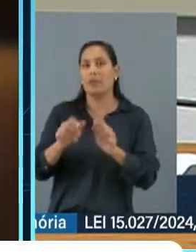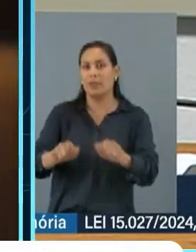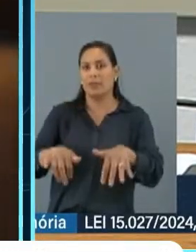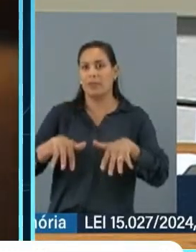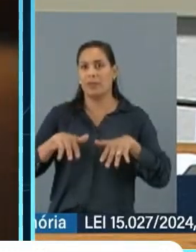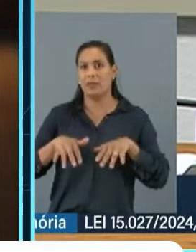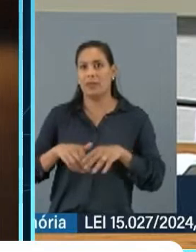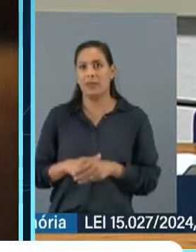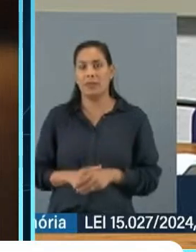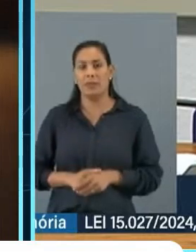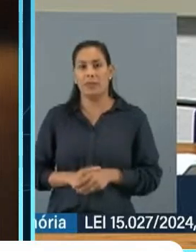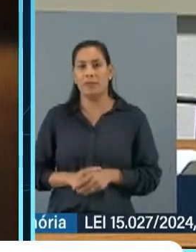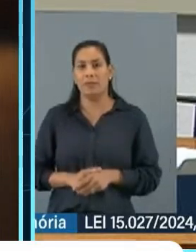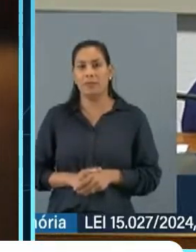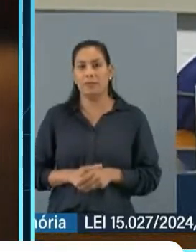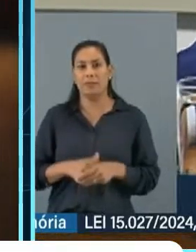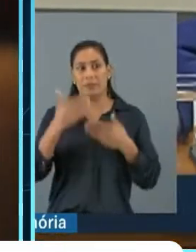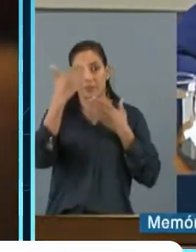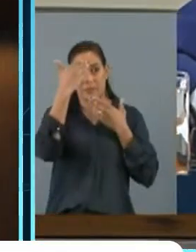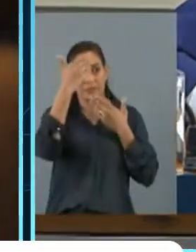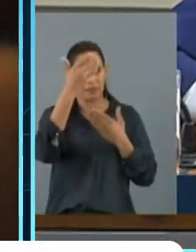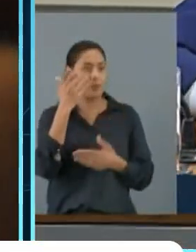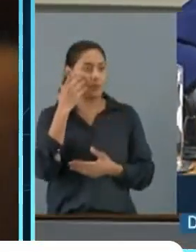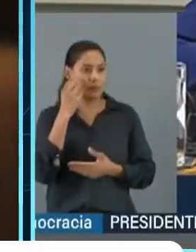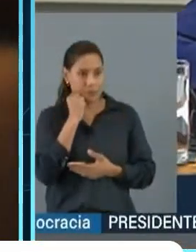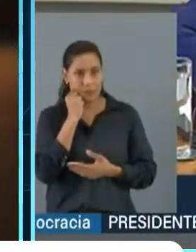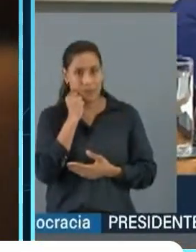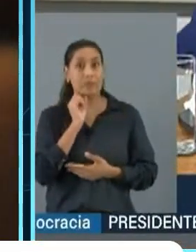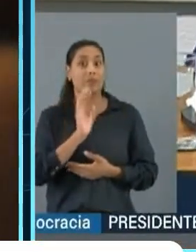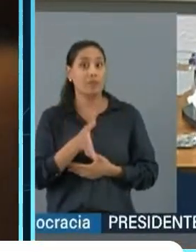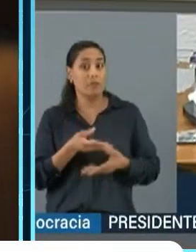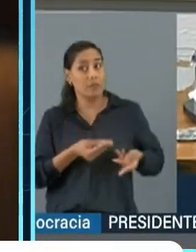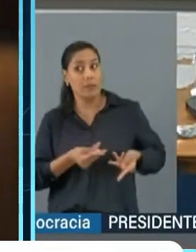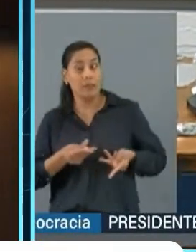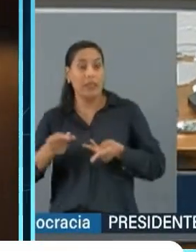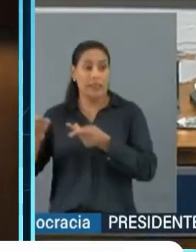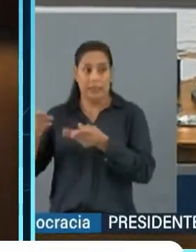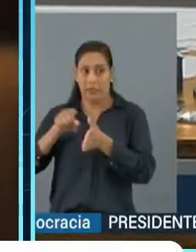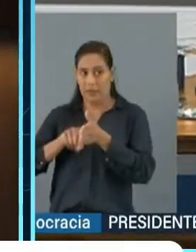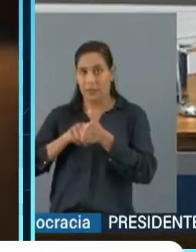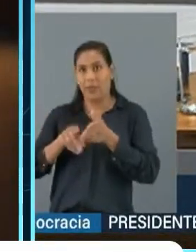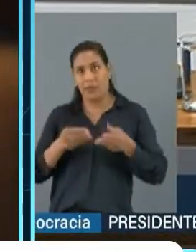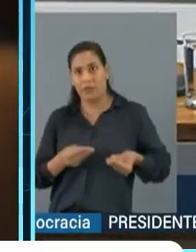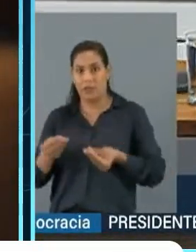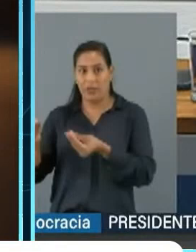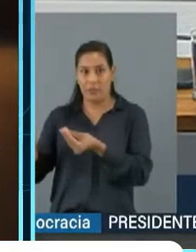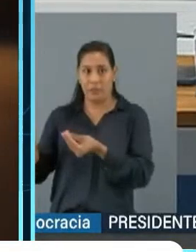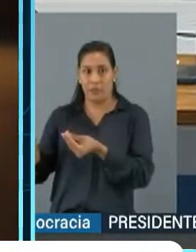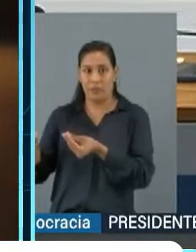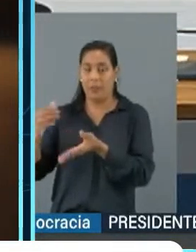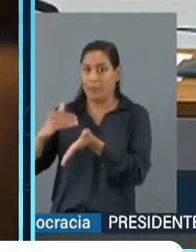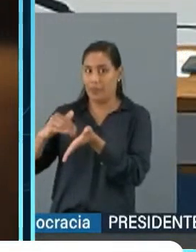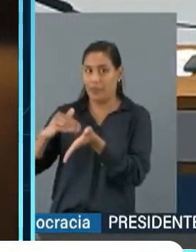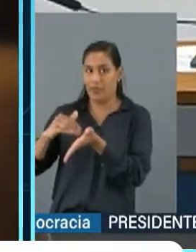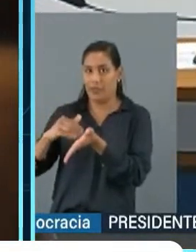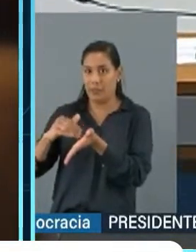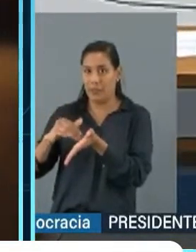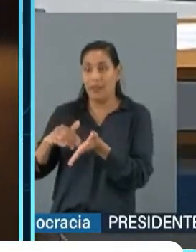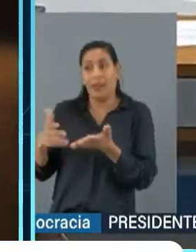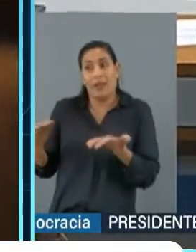sem pré-julgamento, mas abrir um pedido de impeachment para analisar aqui no Senado Federal. Eu acredito que aí, de